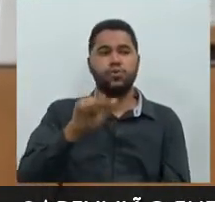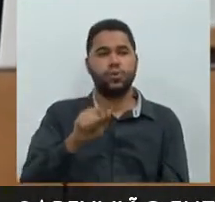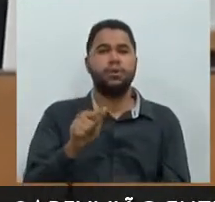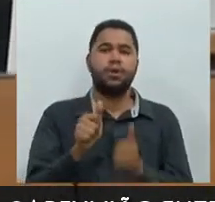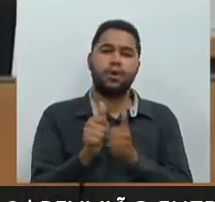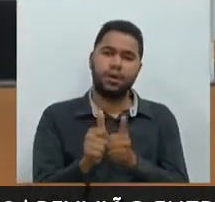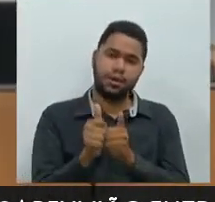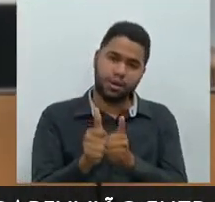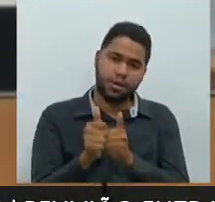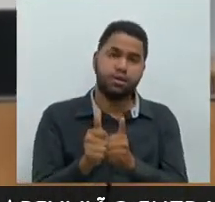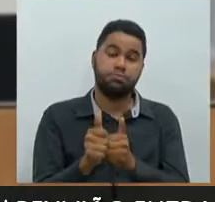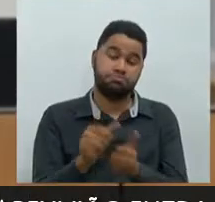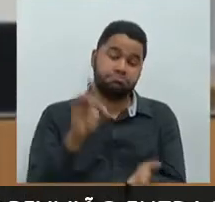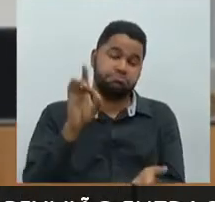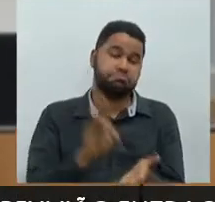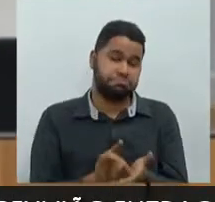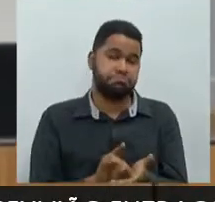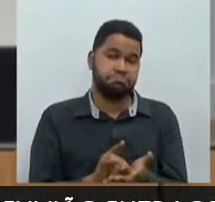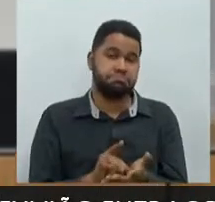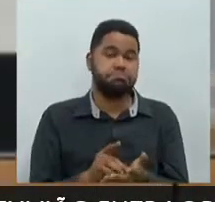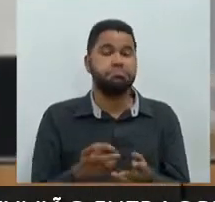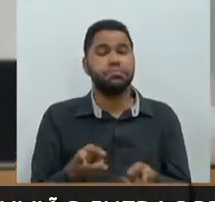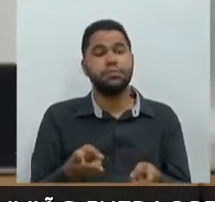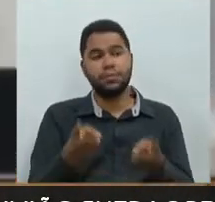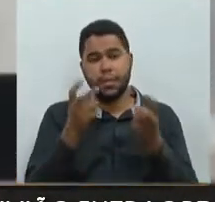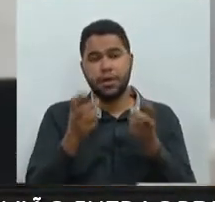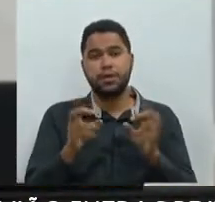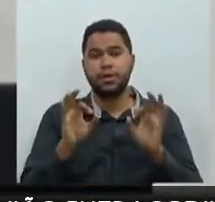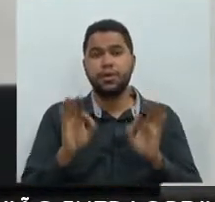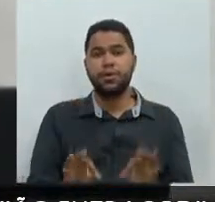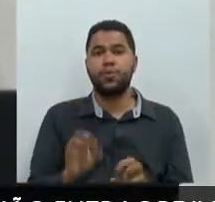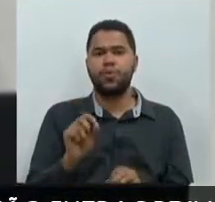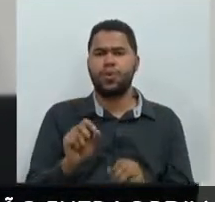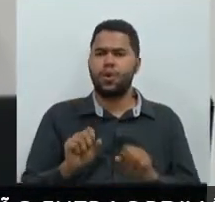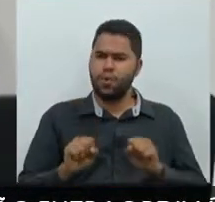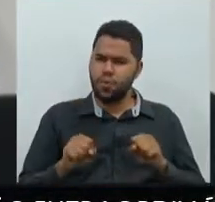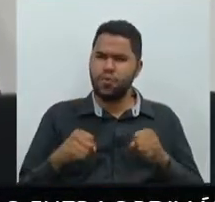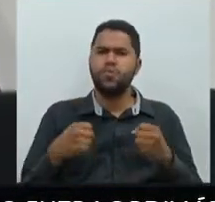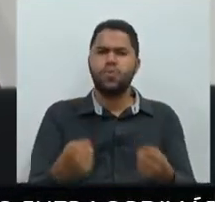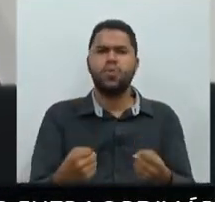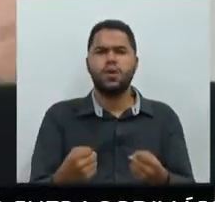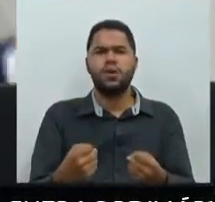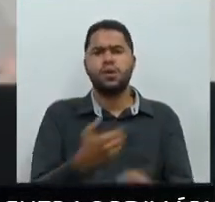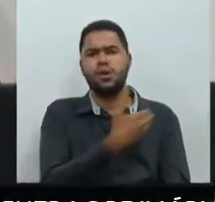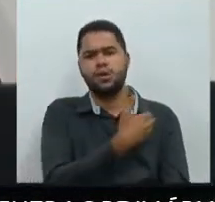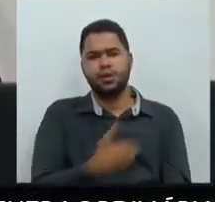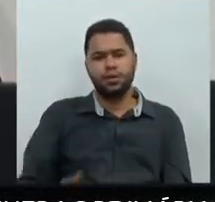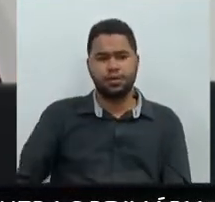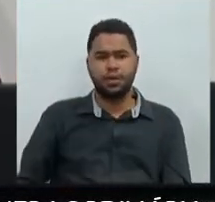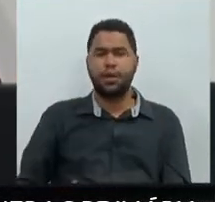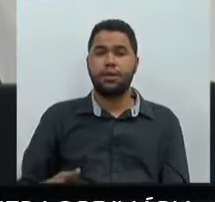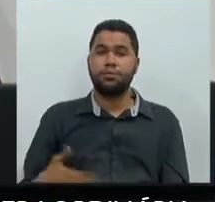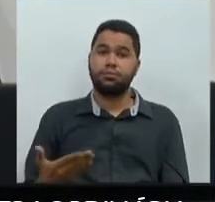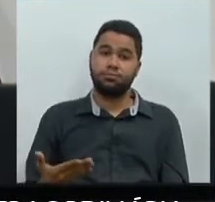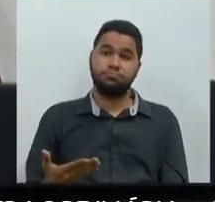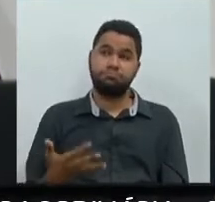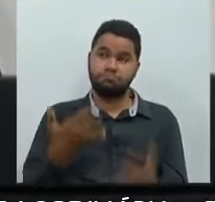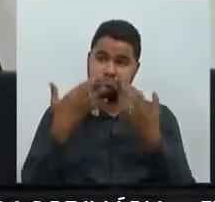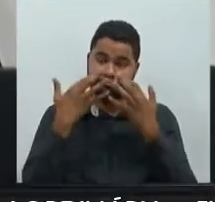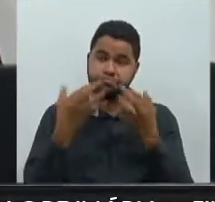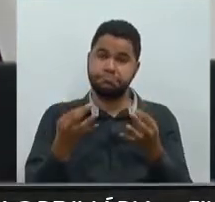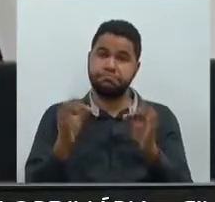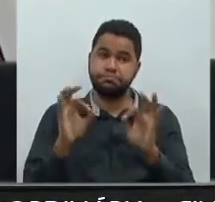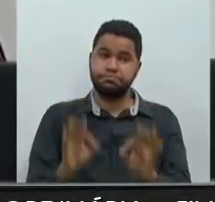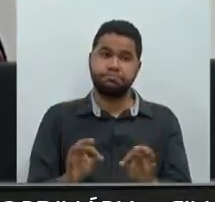acompanhado e realmente a gente percebe claramente o empenho do Estado nessa melhoria, e é notório. Esses